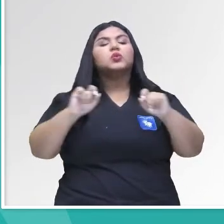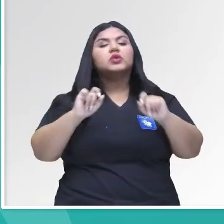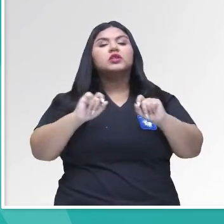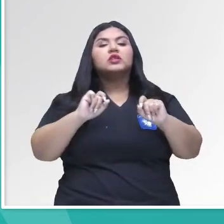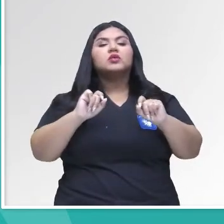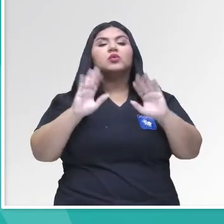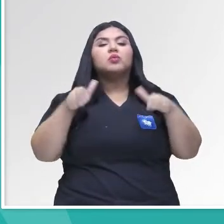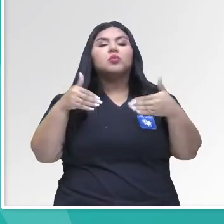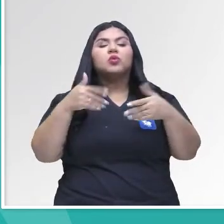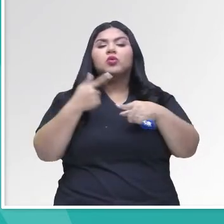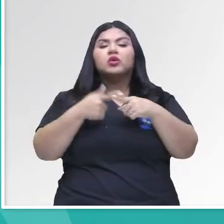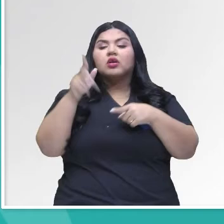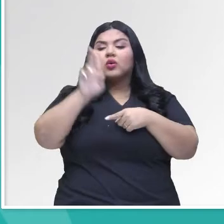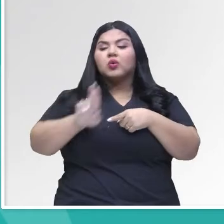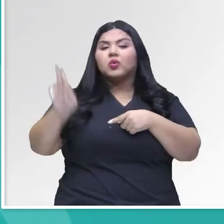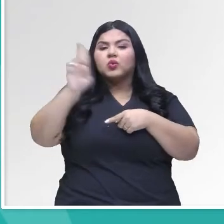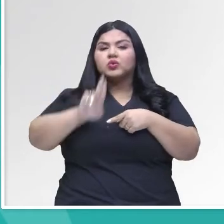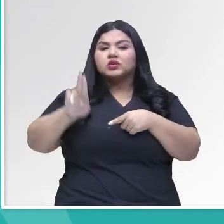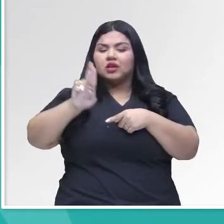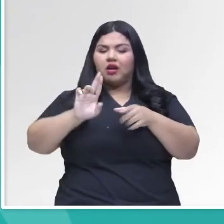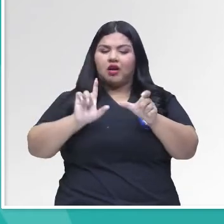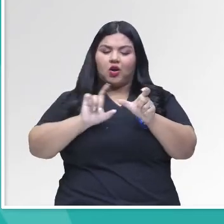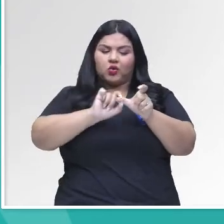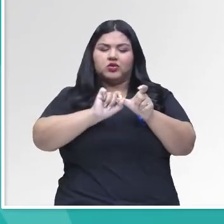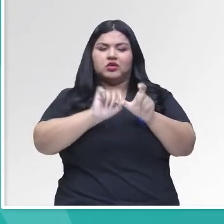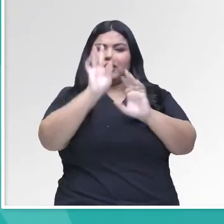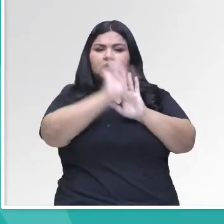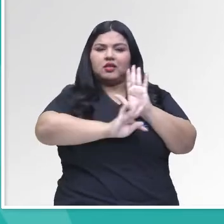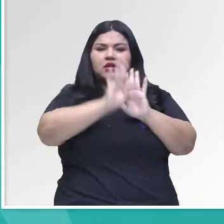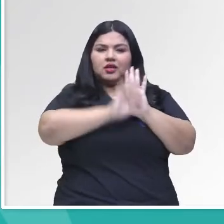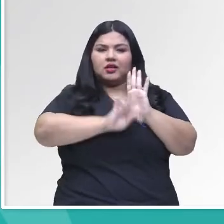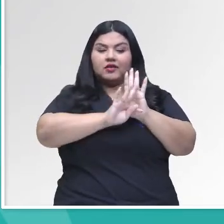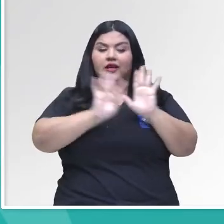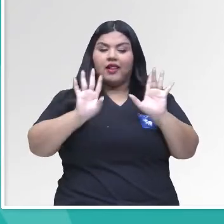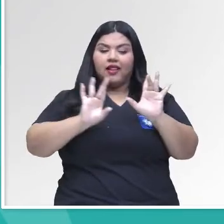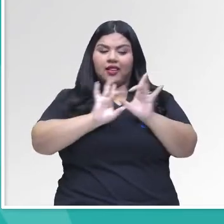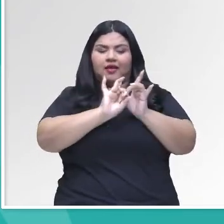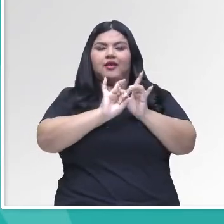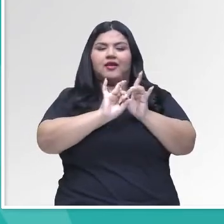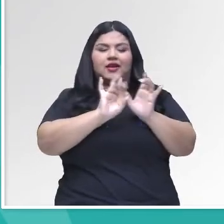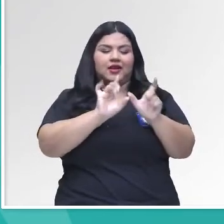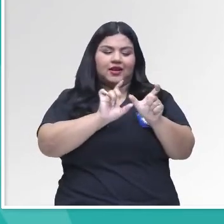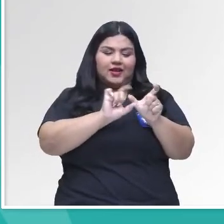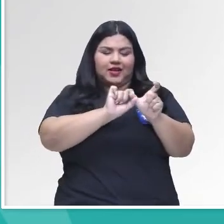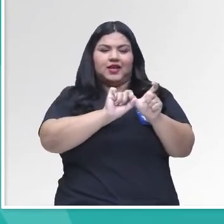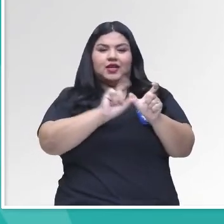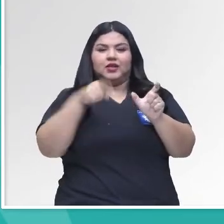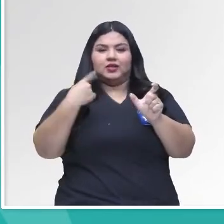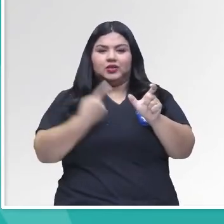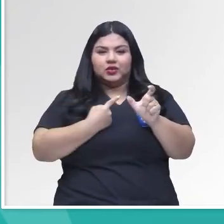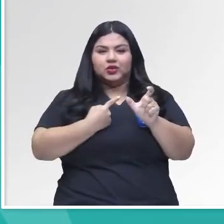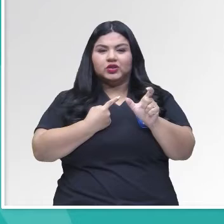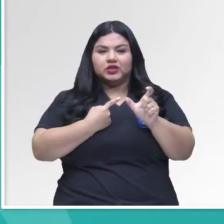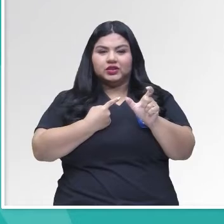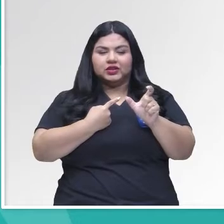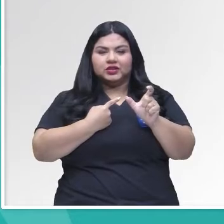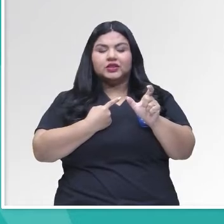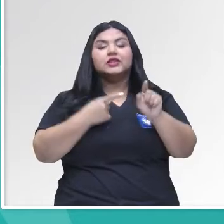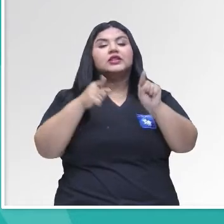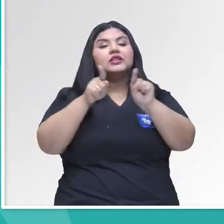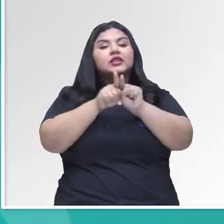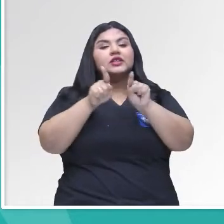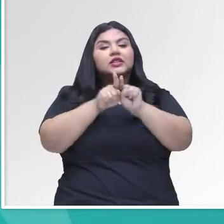uma conjunção em um texto? Ela serve para ligar. É por isso que nós chamamos as conjunções